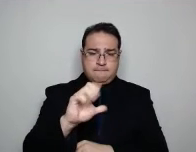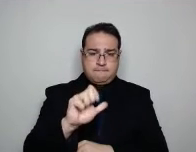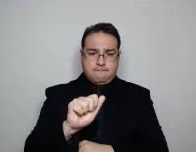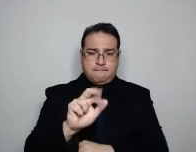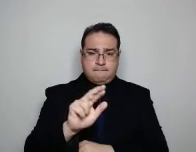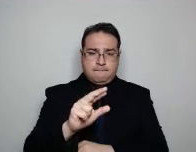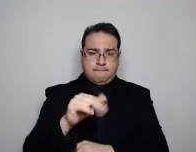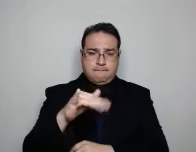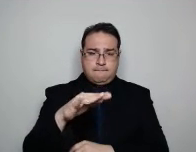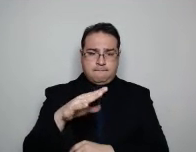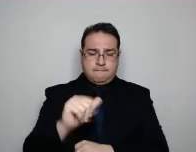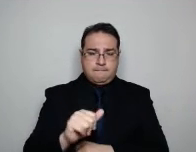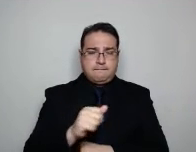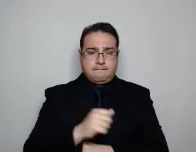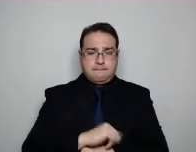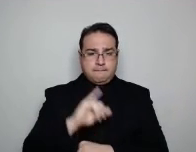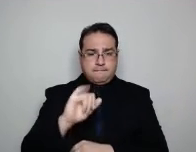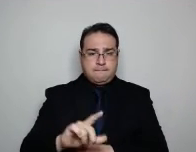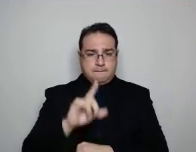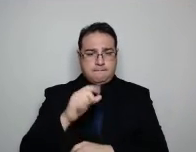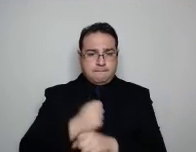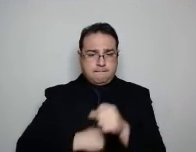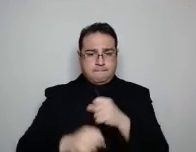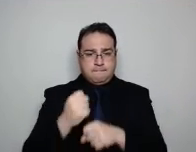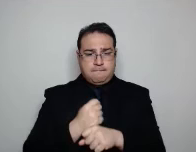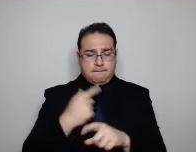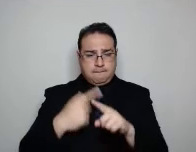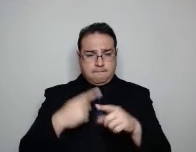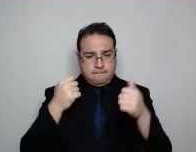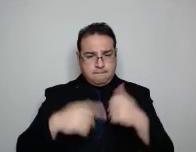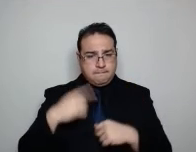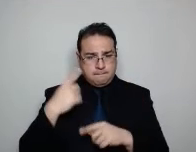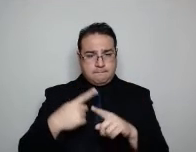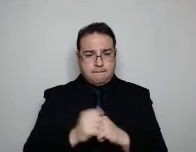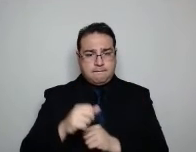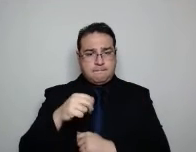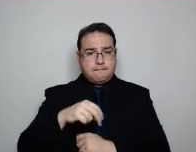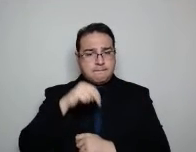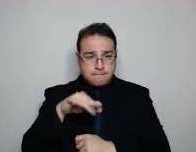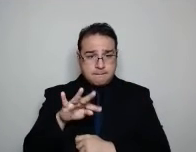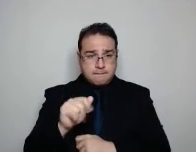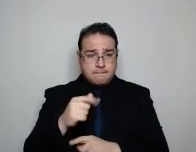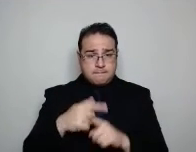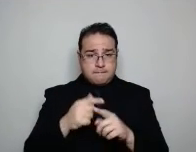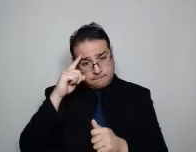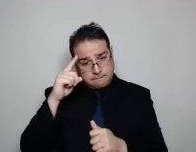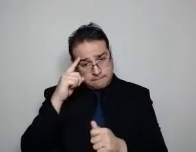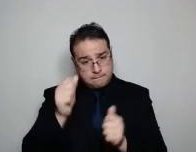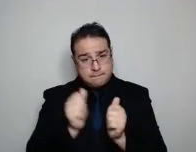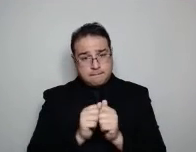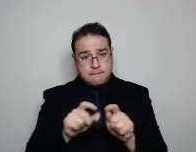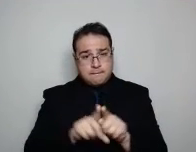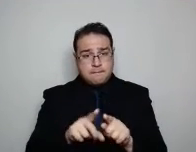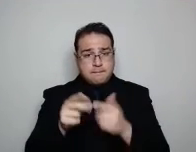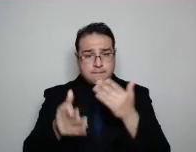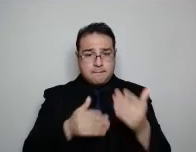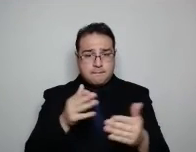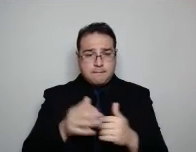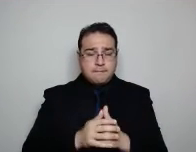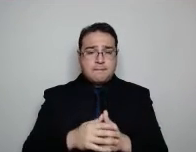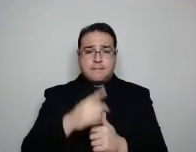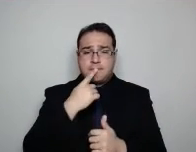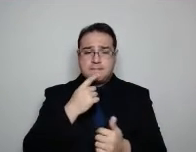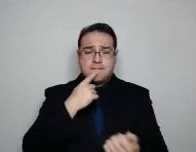falar, além de como advogada, como neta da parte, que eu acompanho todos os procedimentos, exames de sangue